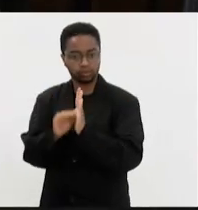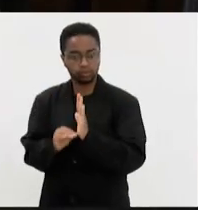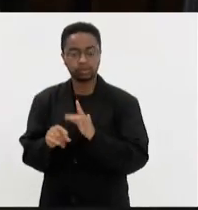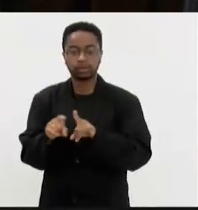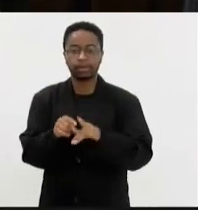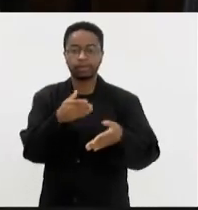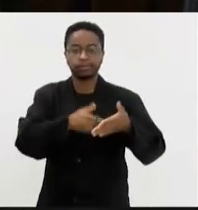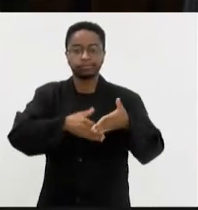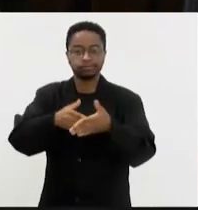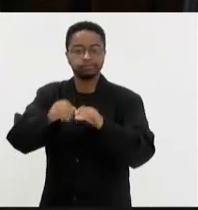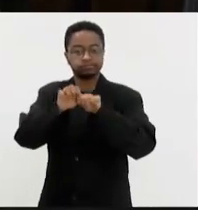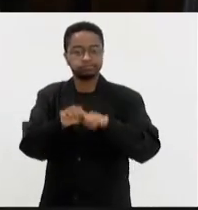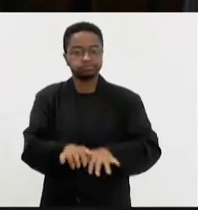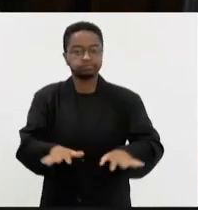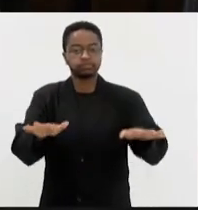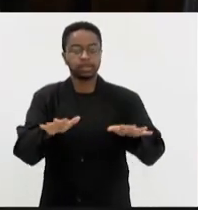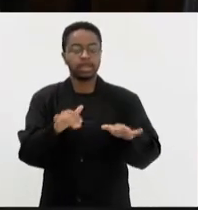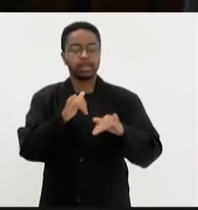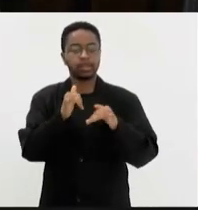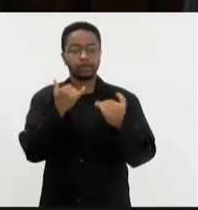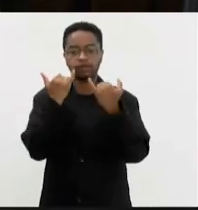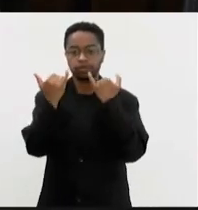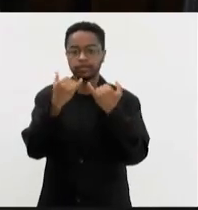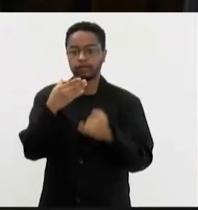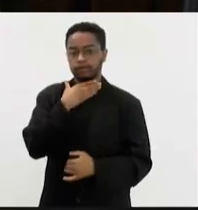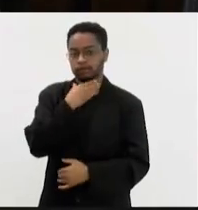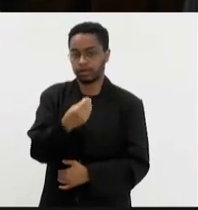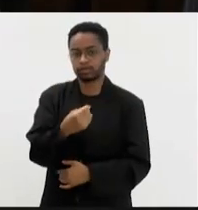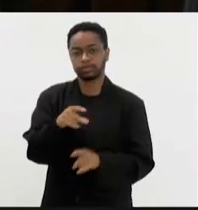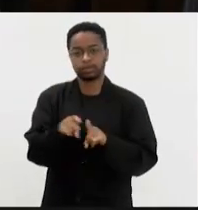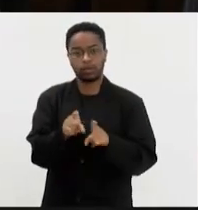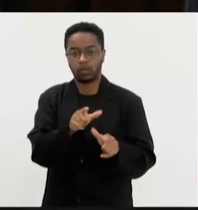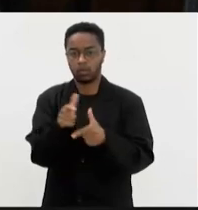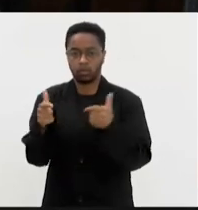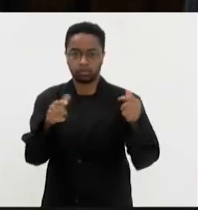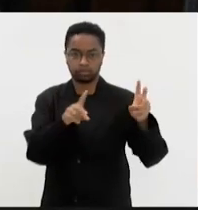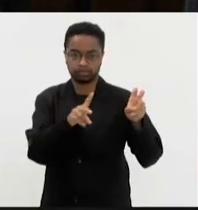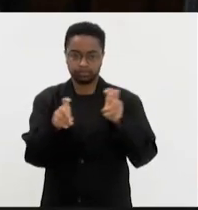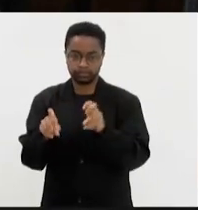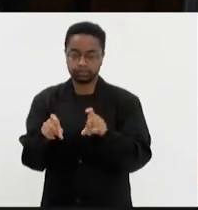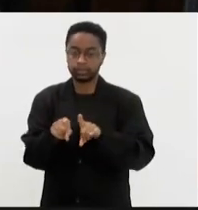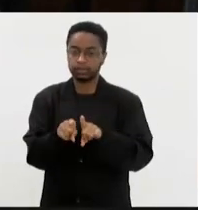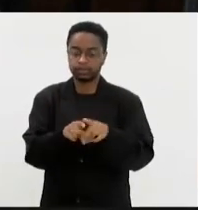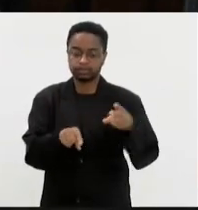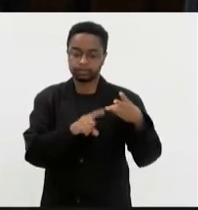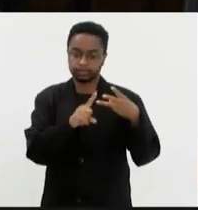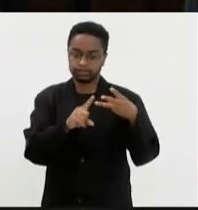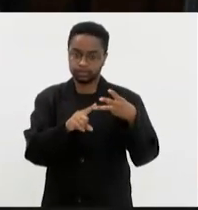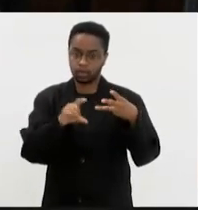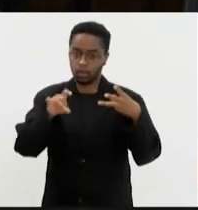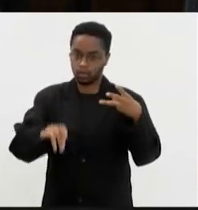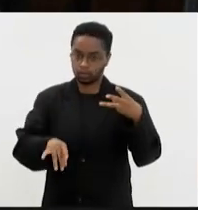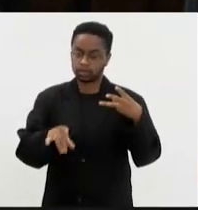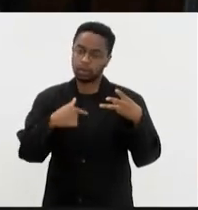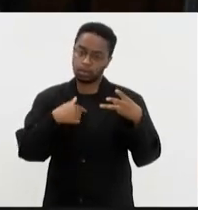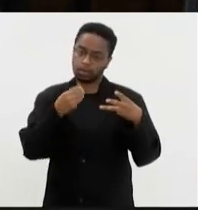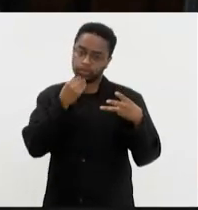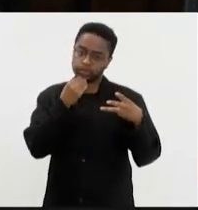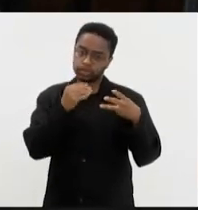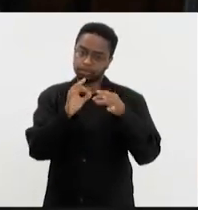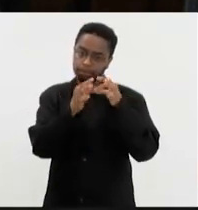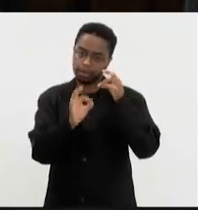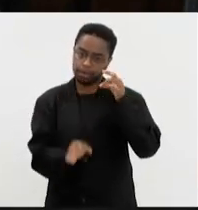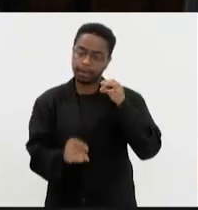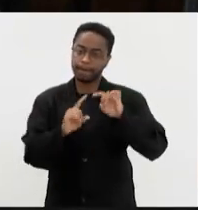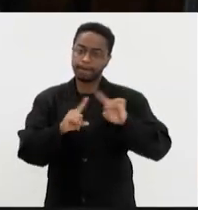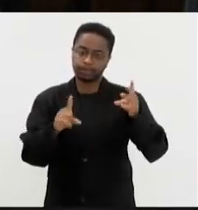impedimento de virula de de fake News eh etc né e por fim uma Terceira Dimensão poderia falar muito mais mas